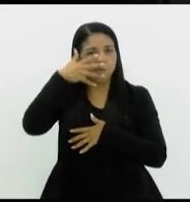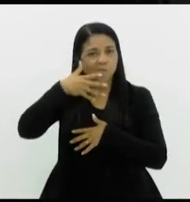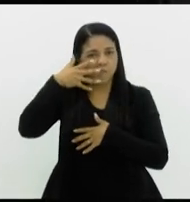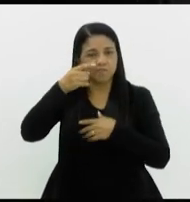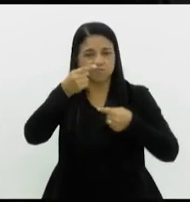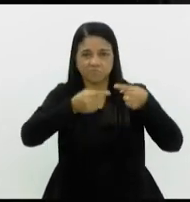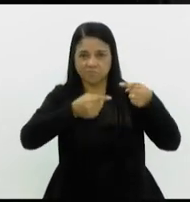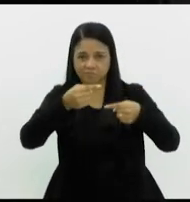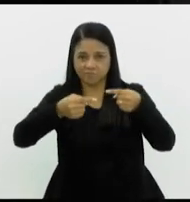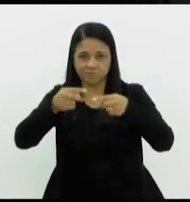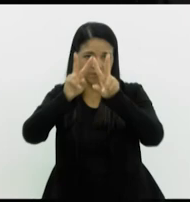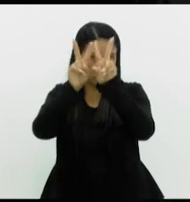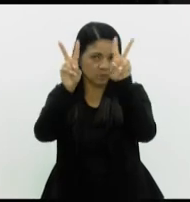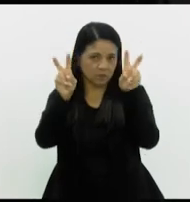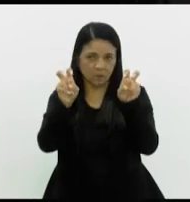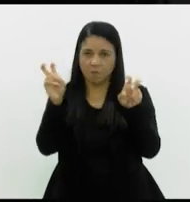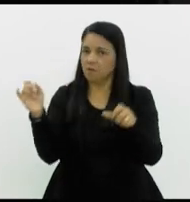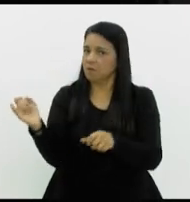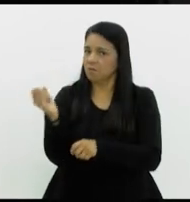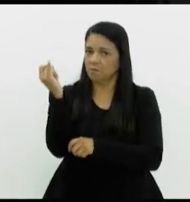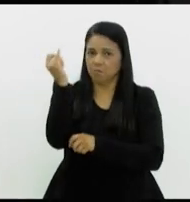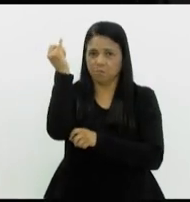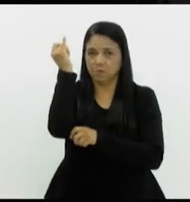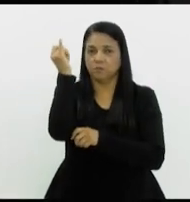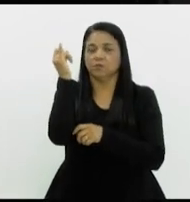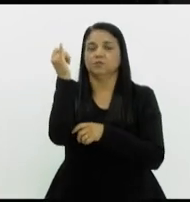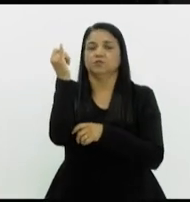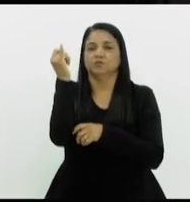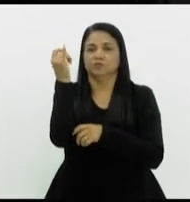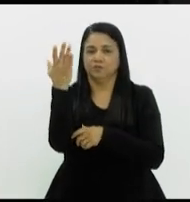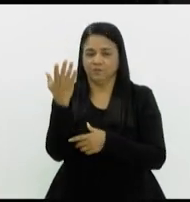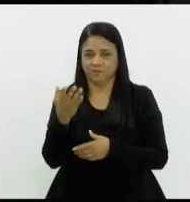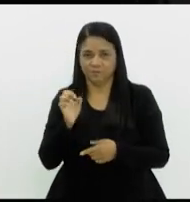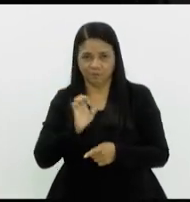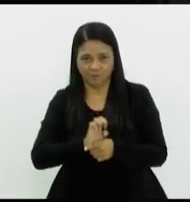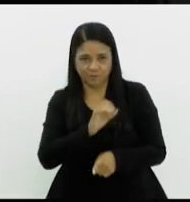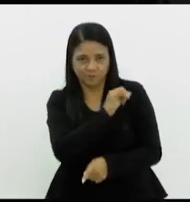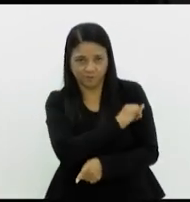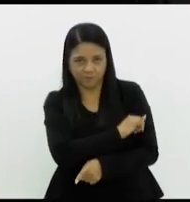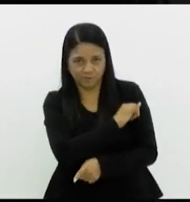essa matéria tão importante para o conjunto do nosso Estado.